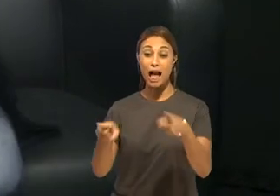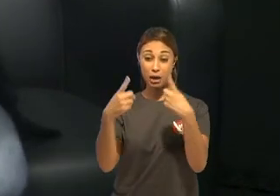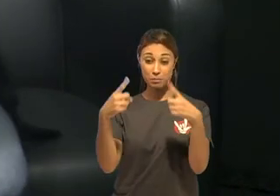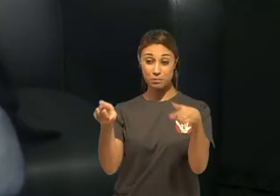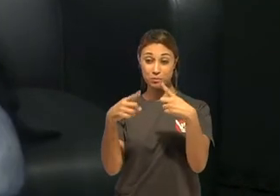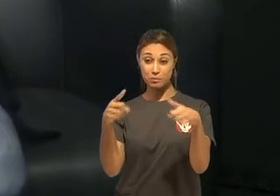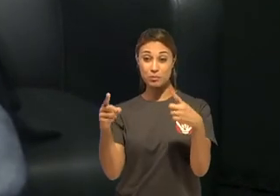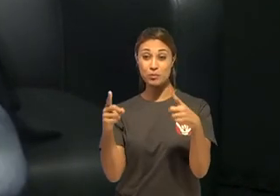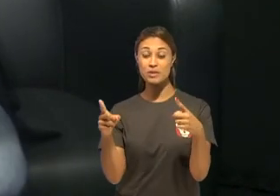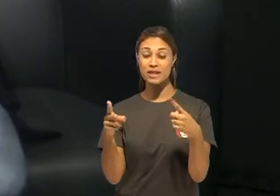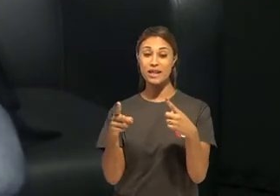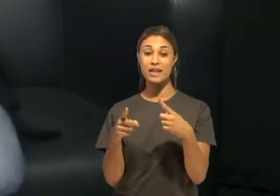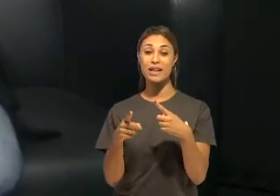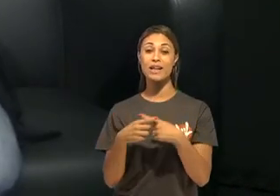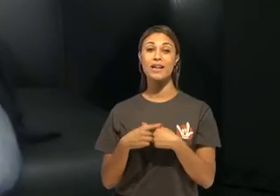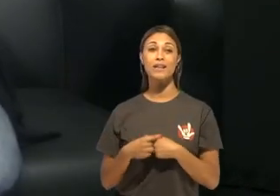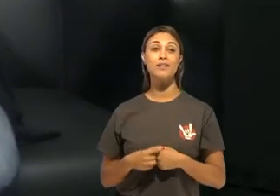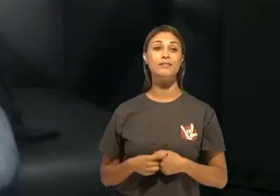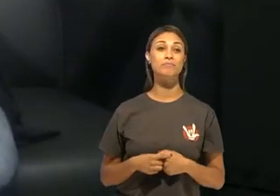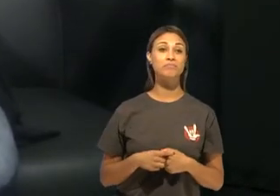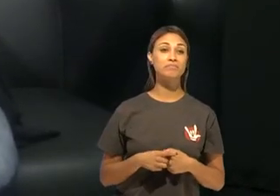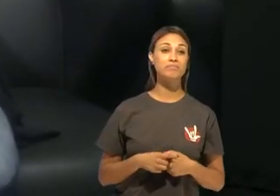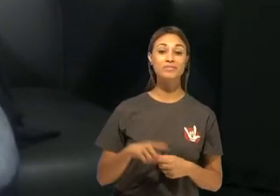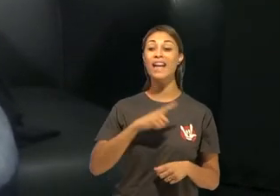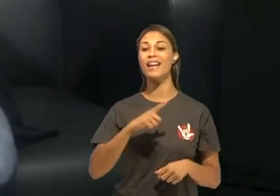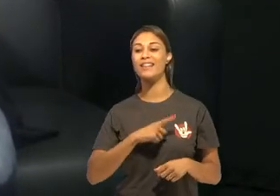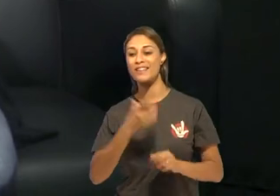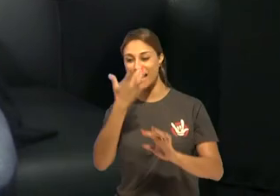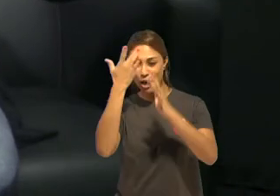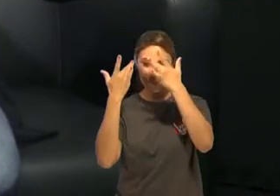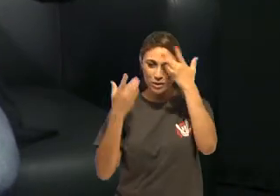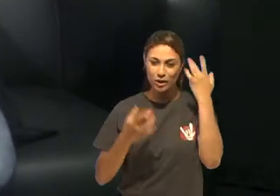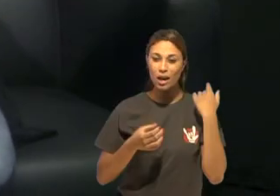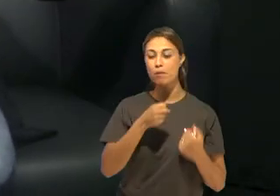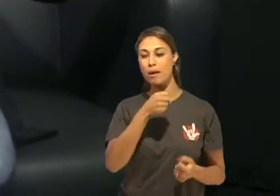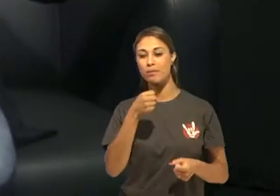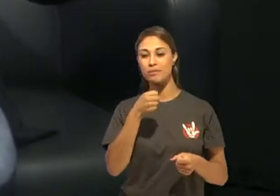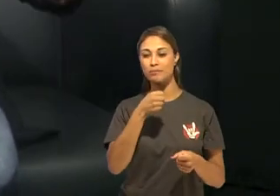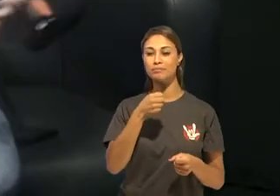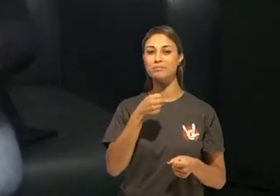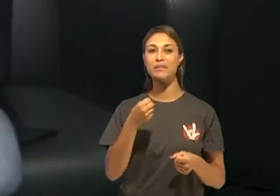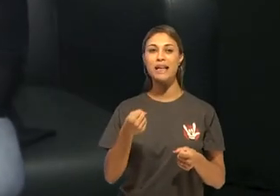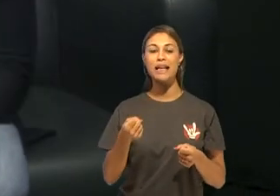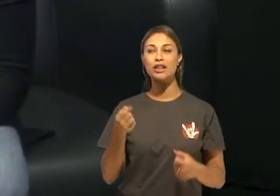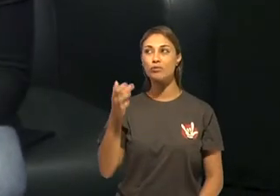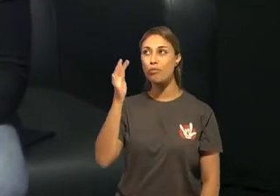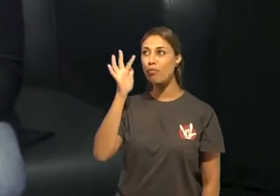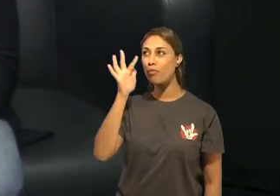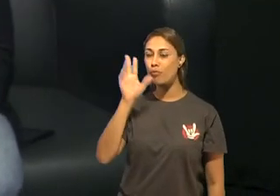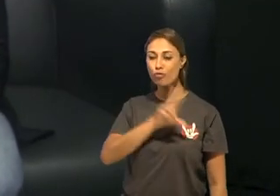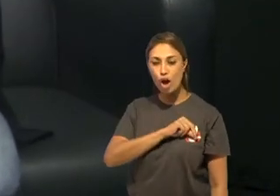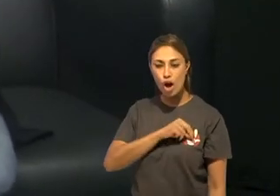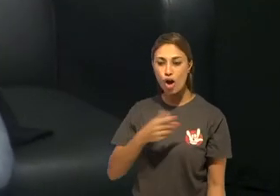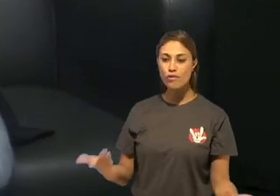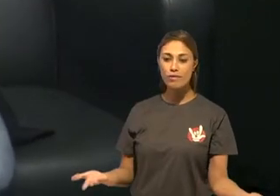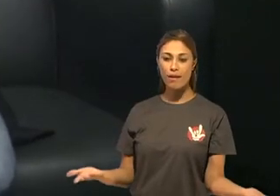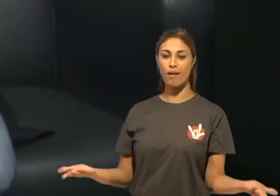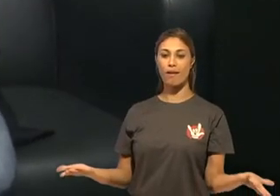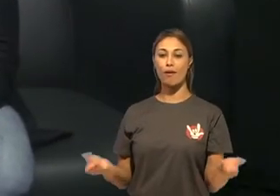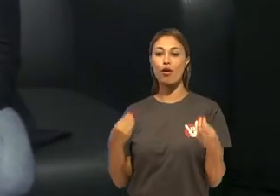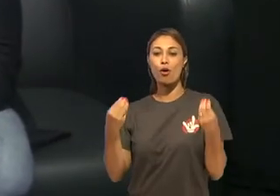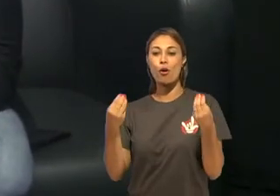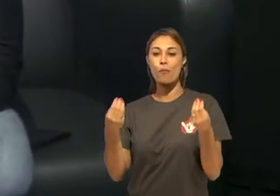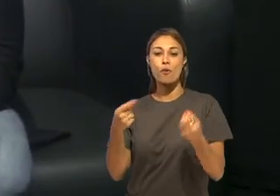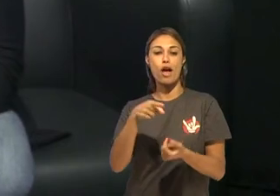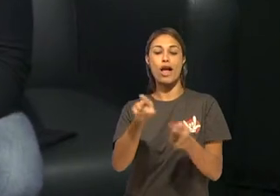Vocês votaram? Vocês do staff que estão indignados que Lenha não ganhou, vocês votaram? Não votaram? Ficaram vacilando, mano. Você está